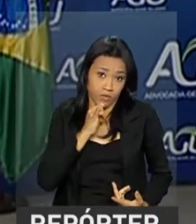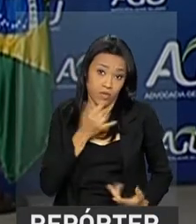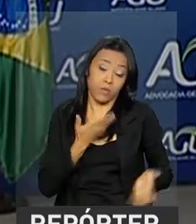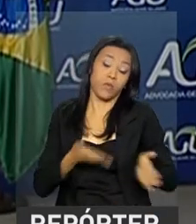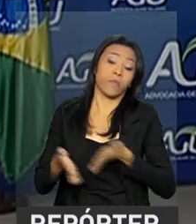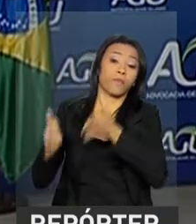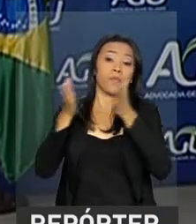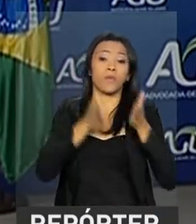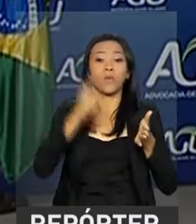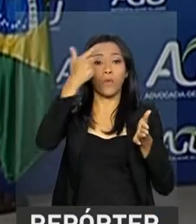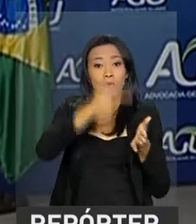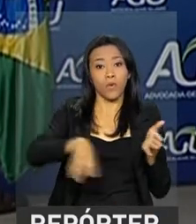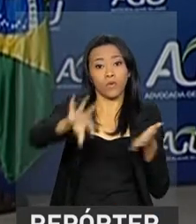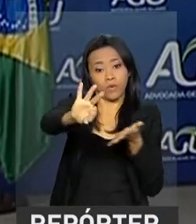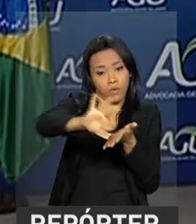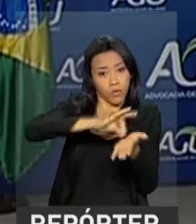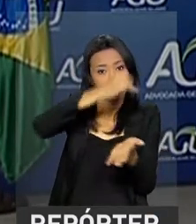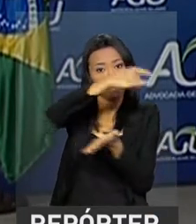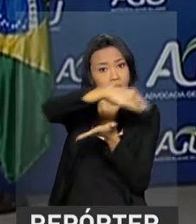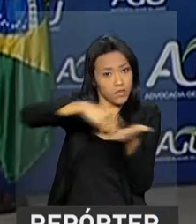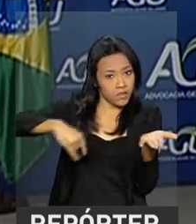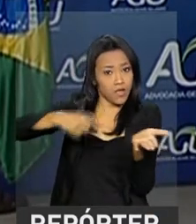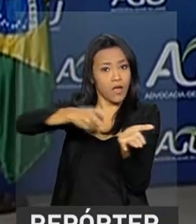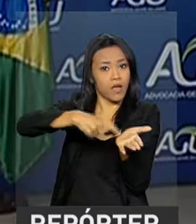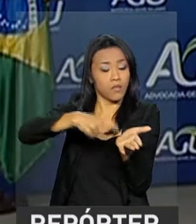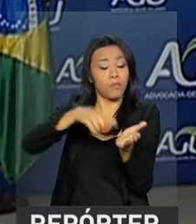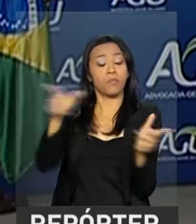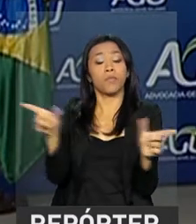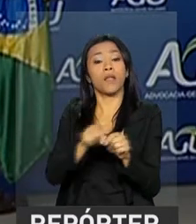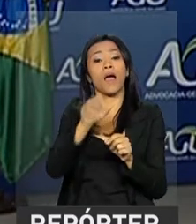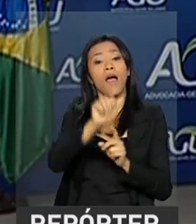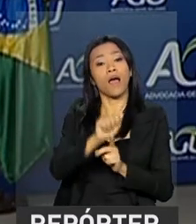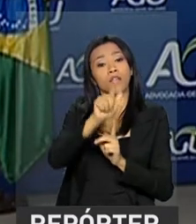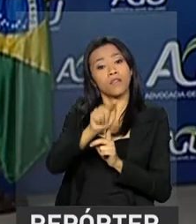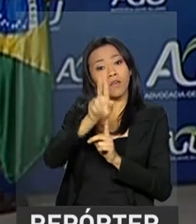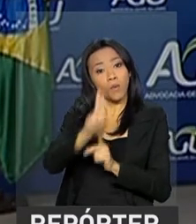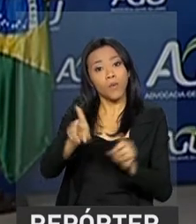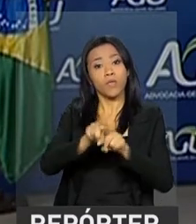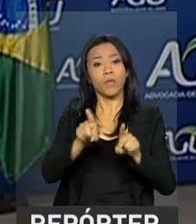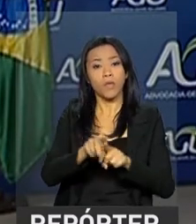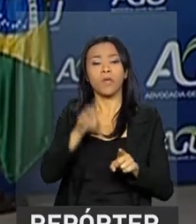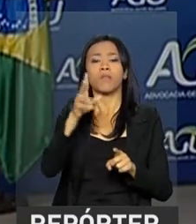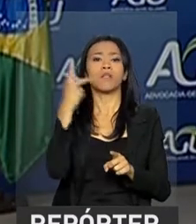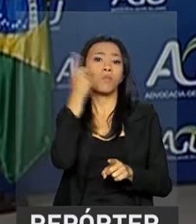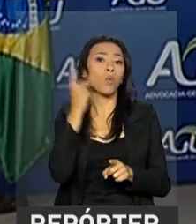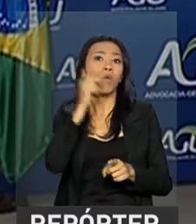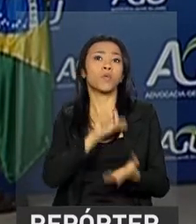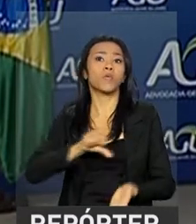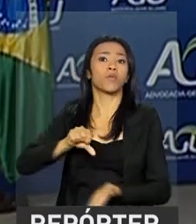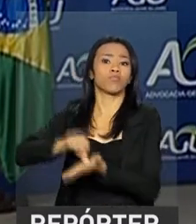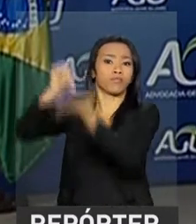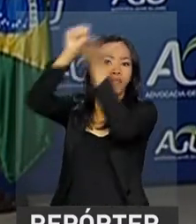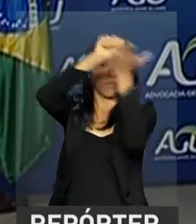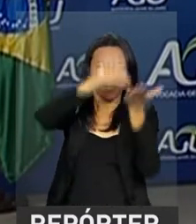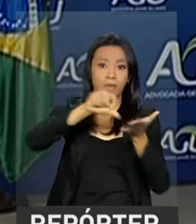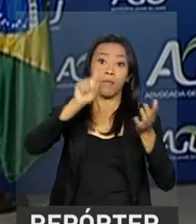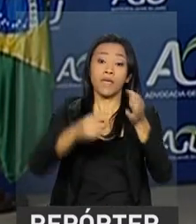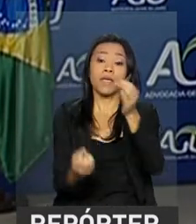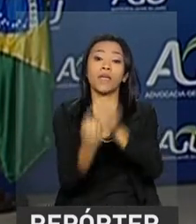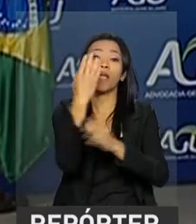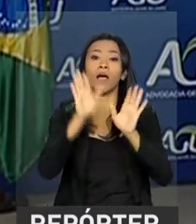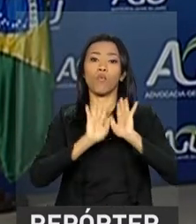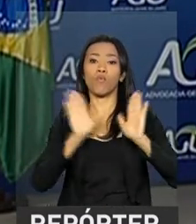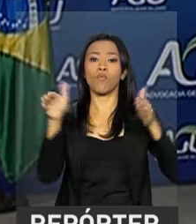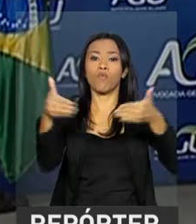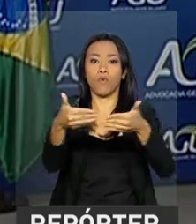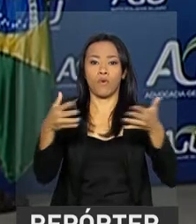outro acordo de cooperação, assinado pela AGU e pelas procuradorias, prevê a criação do Fórum Nacional de Advocacia Pública, que